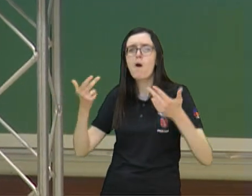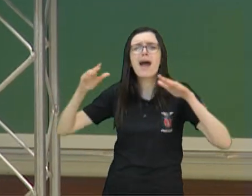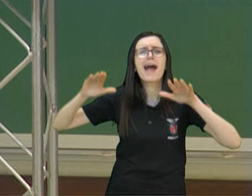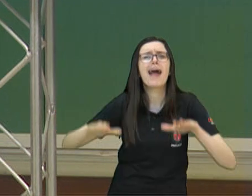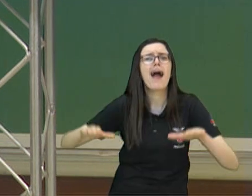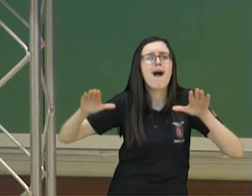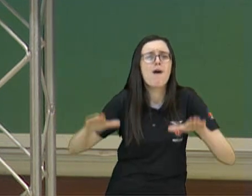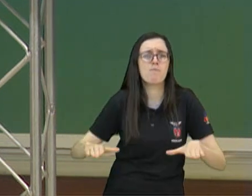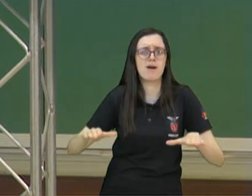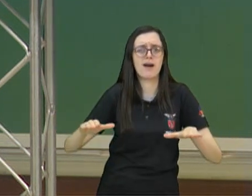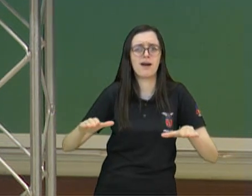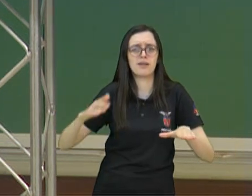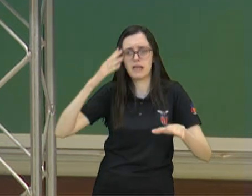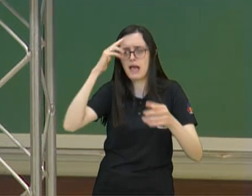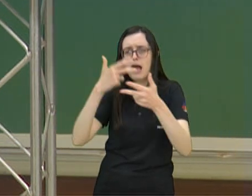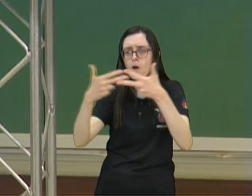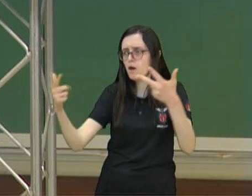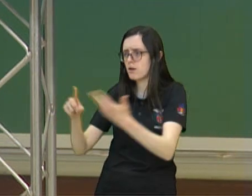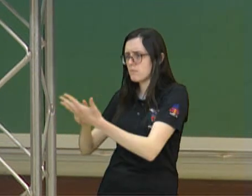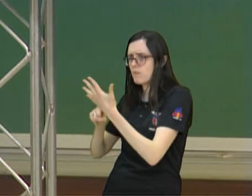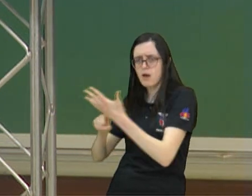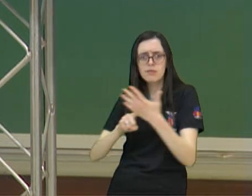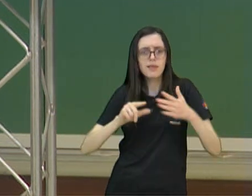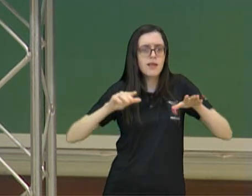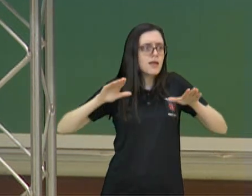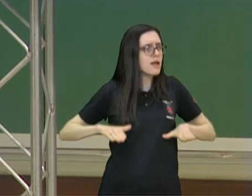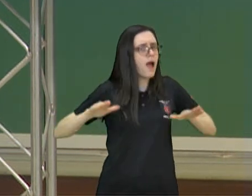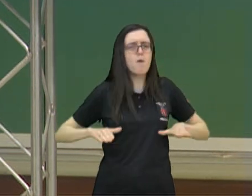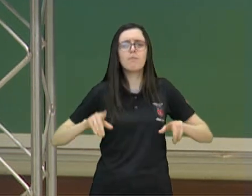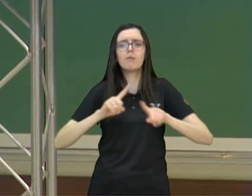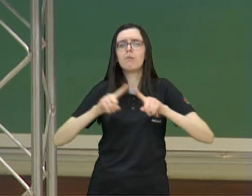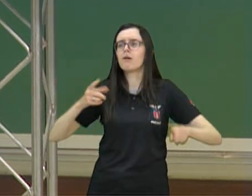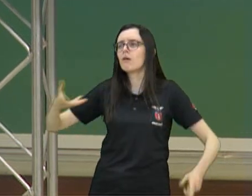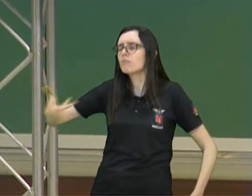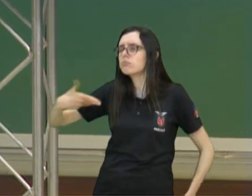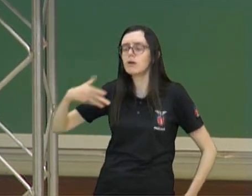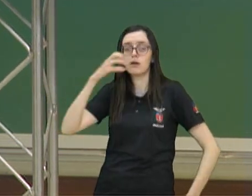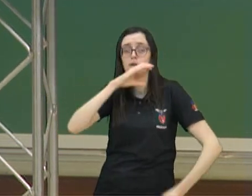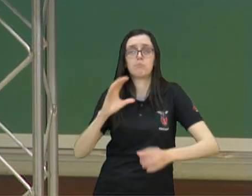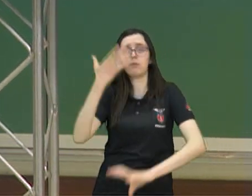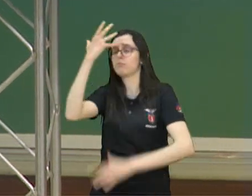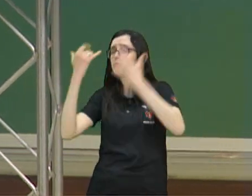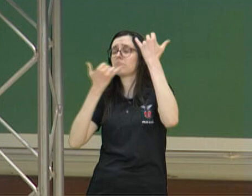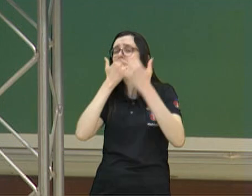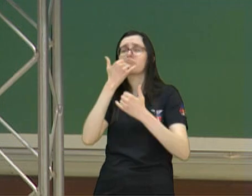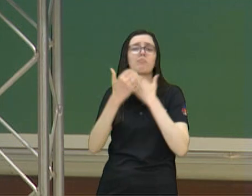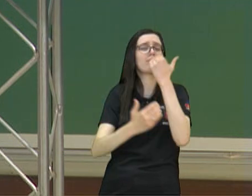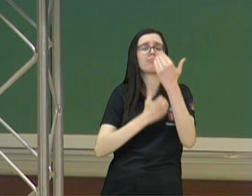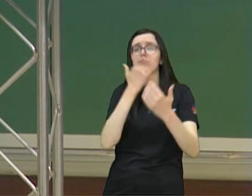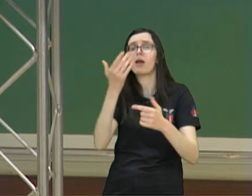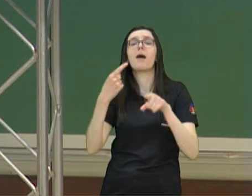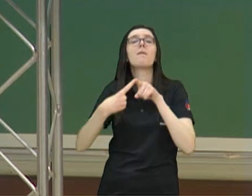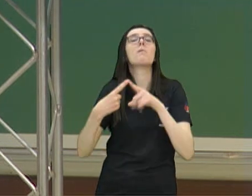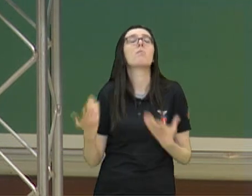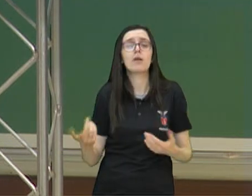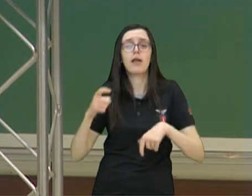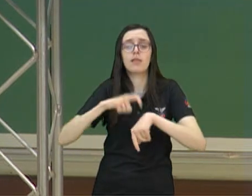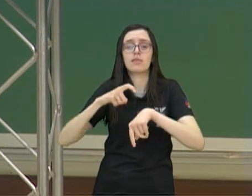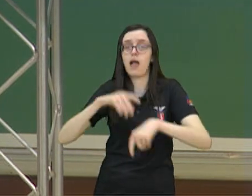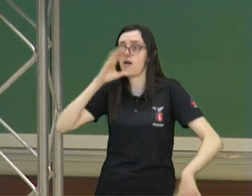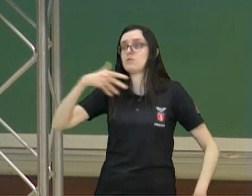coisas pediam calma, certo? Mas a correria não ajudava. Por quê? Porque o